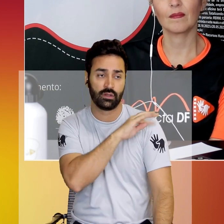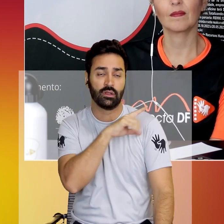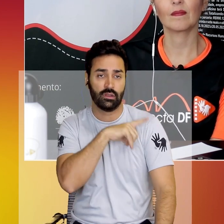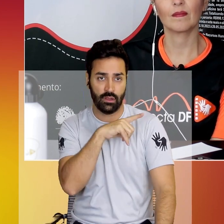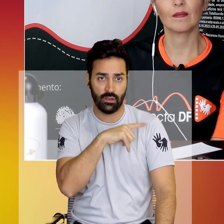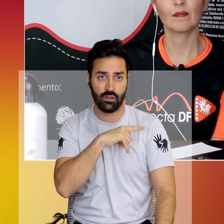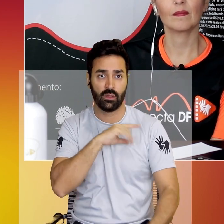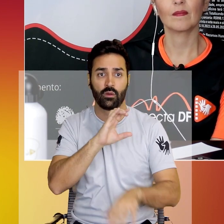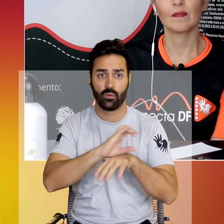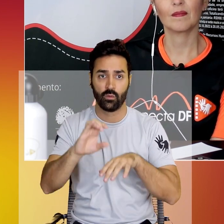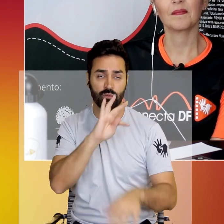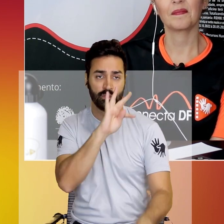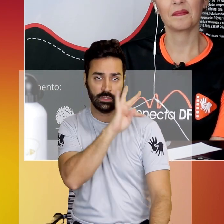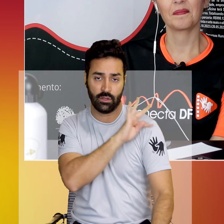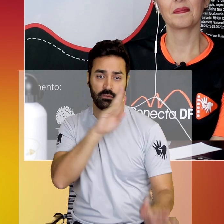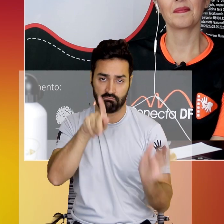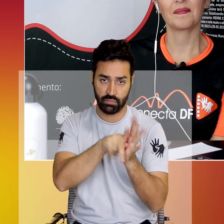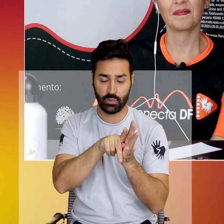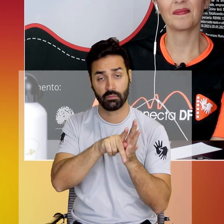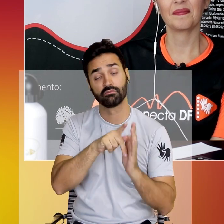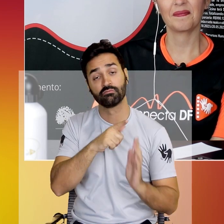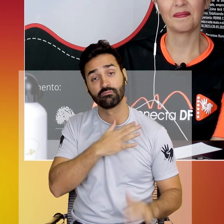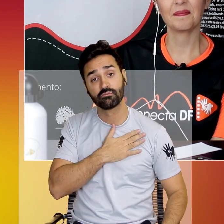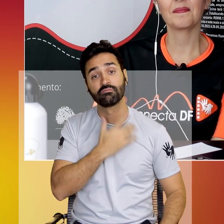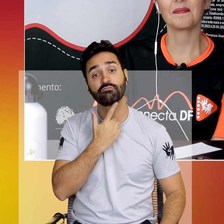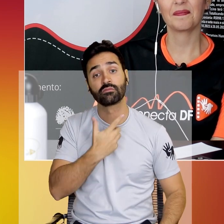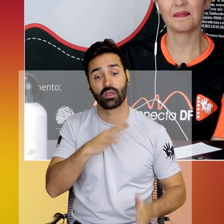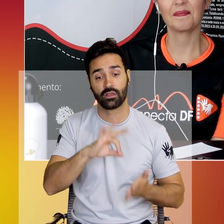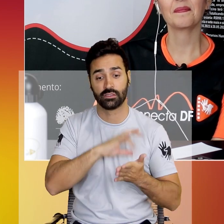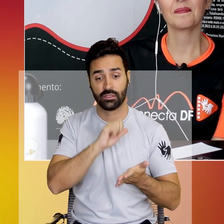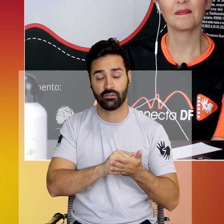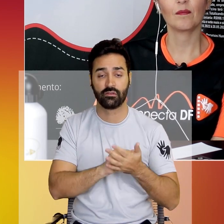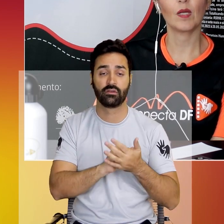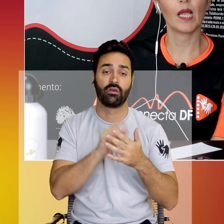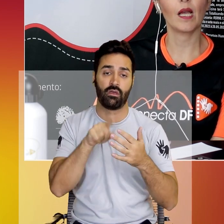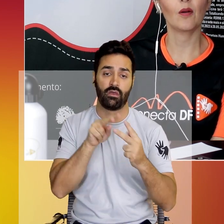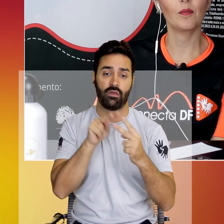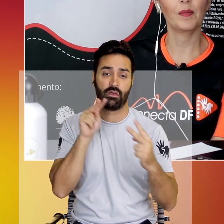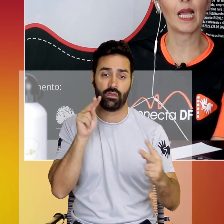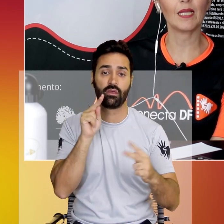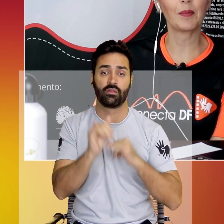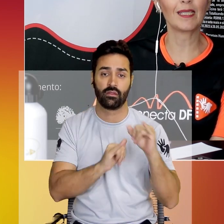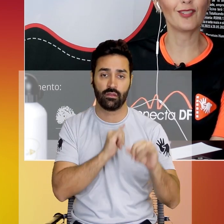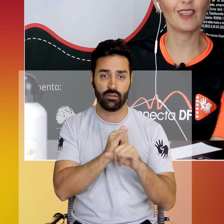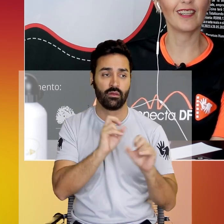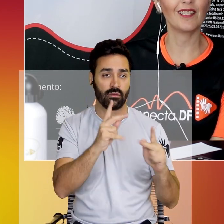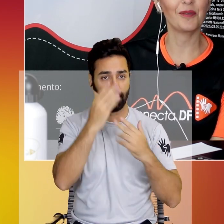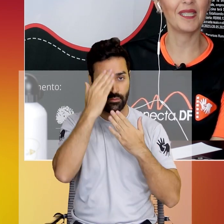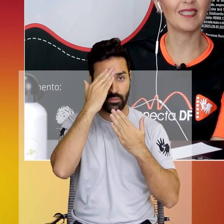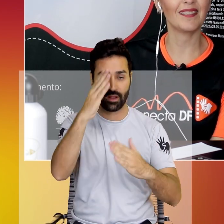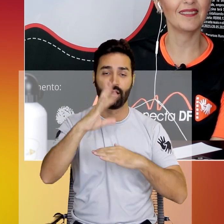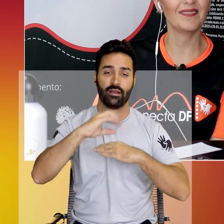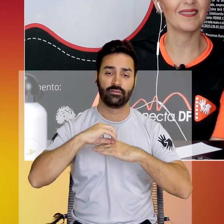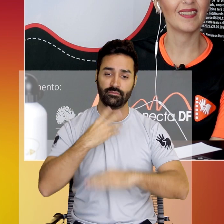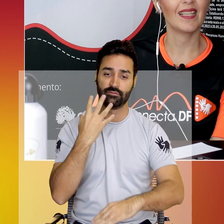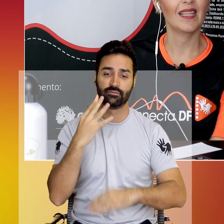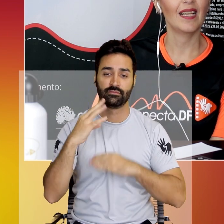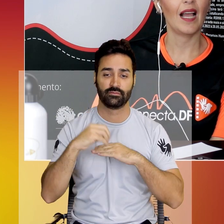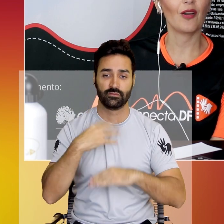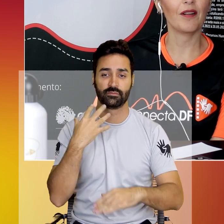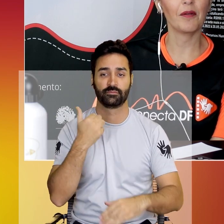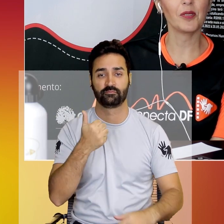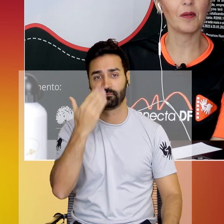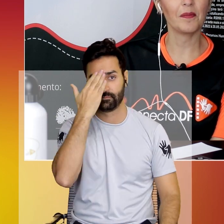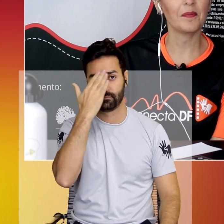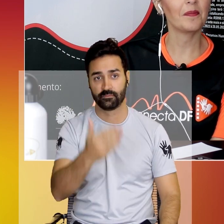curso técnico para quem gostaria de se inscrever, e é online. Legal, obrigada pela dica, Deuísa.